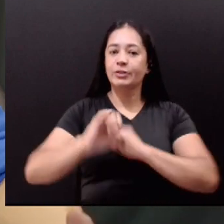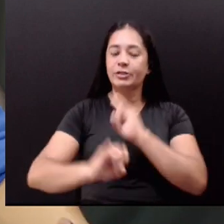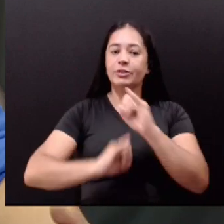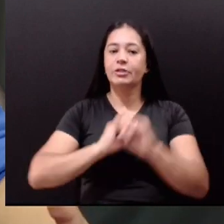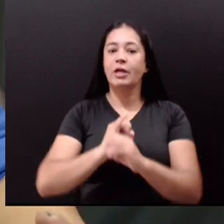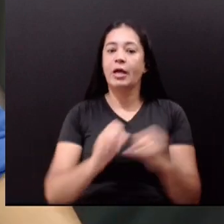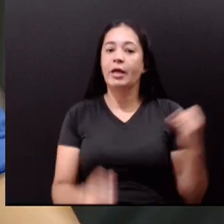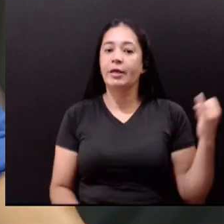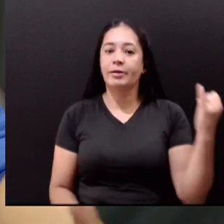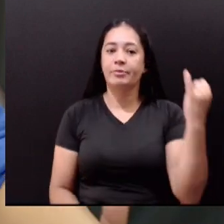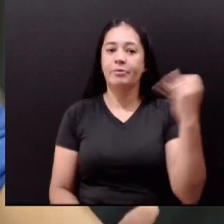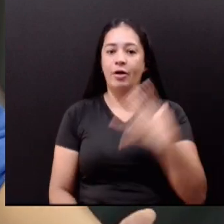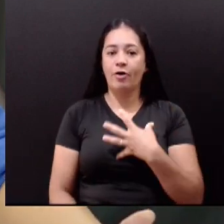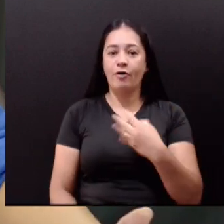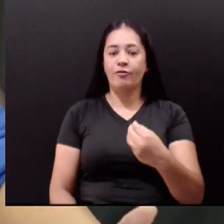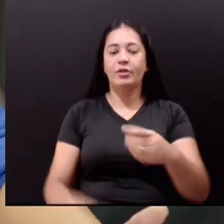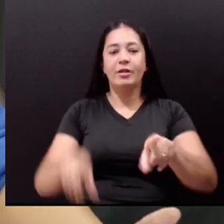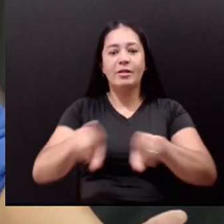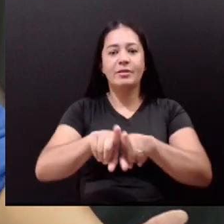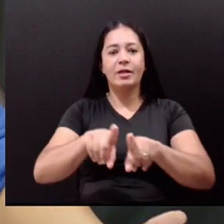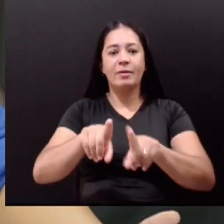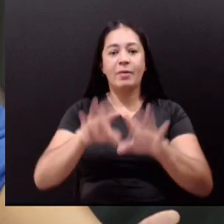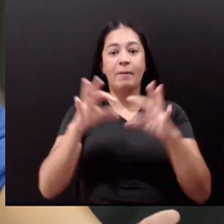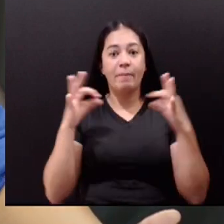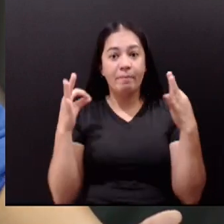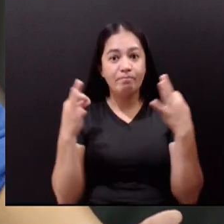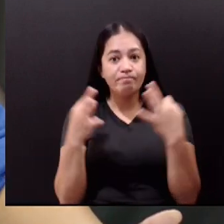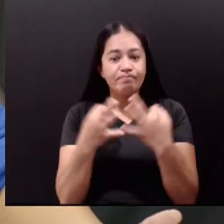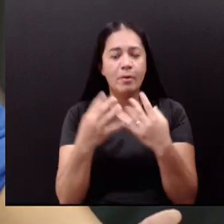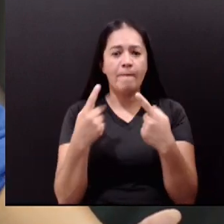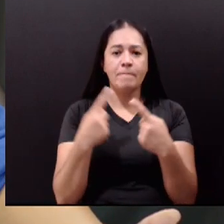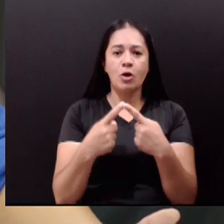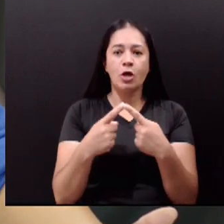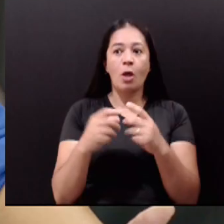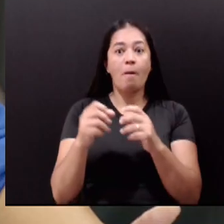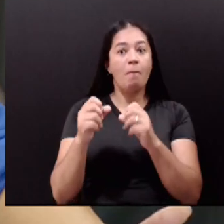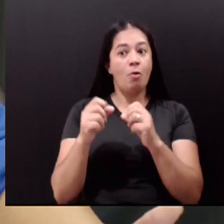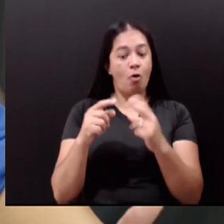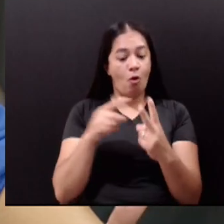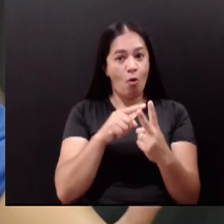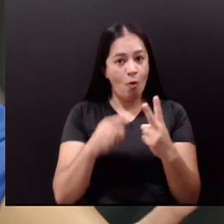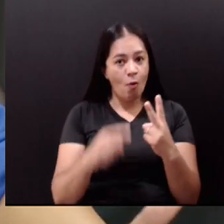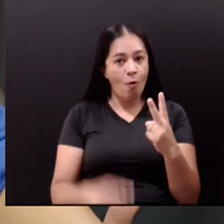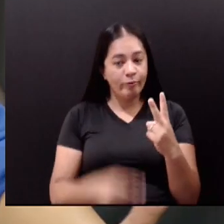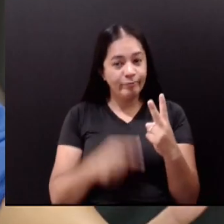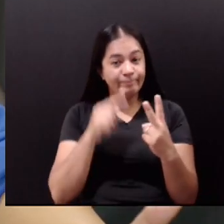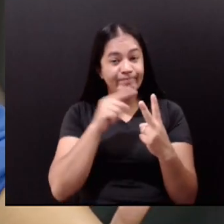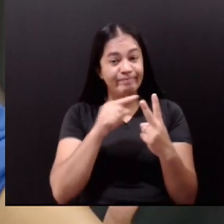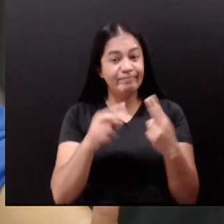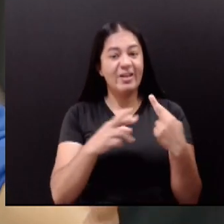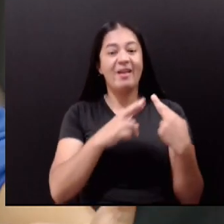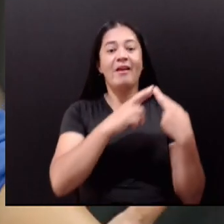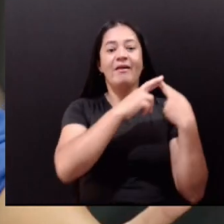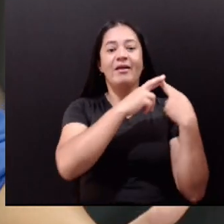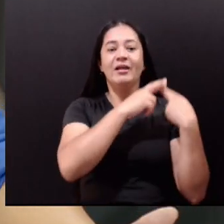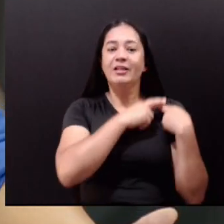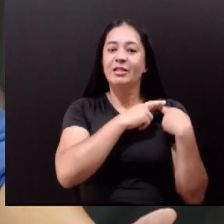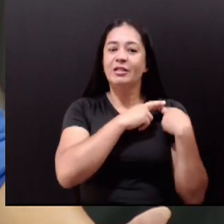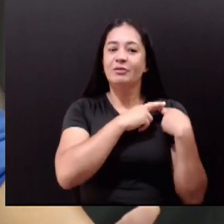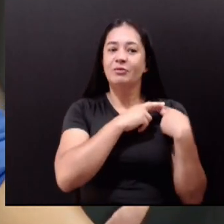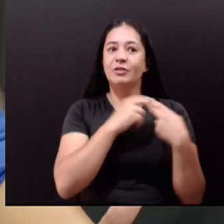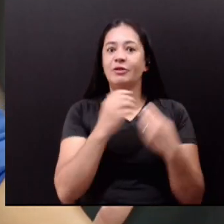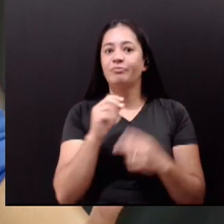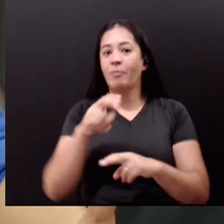para os pais, porque os pais podem responder, eh de repente, se acontecer